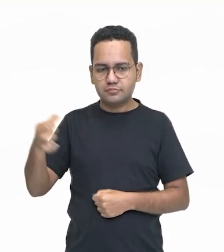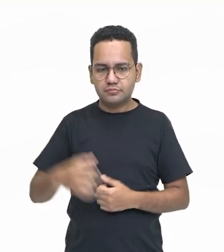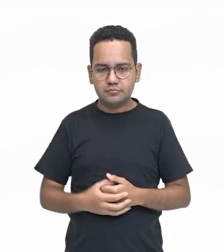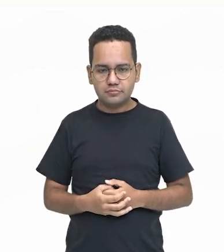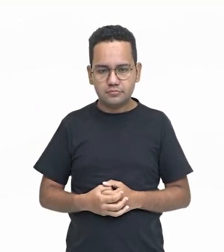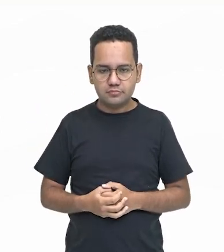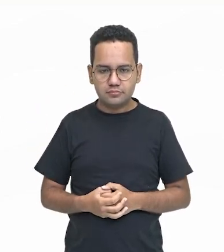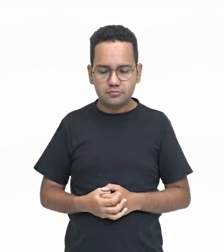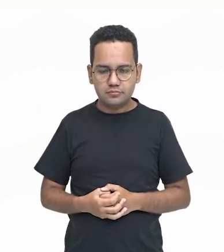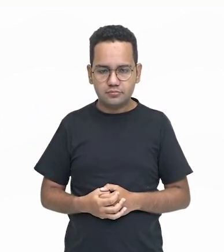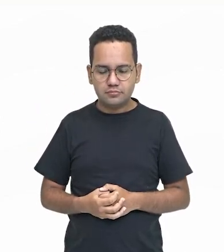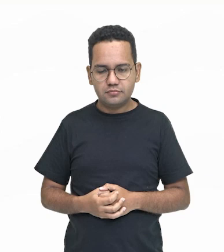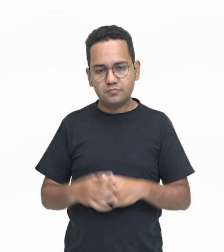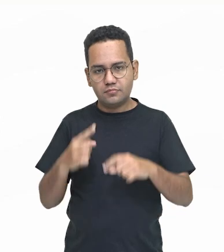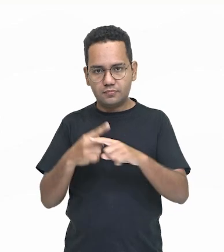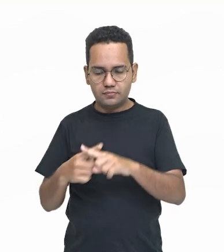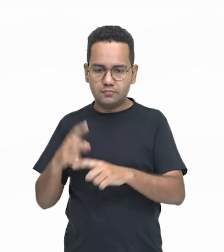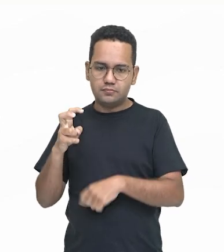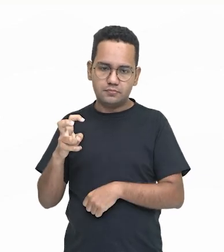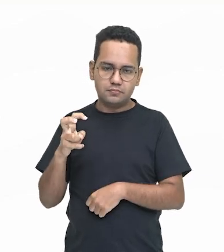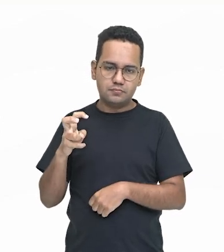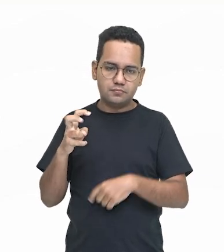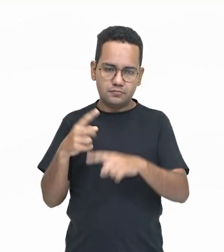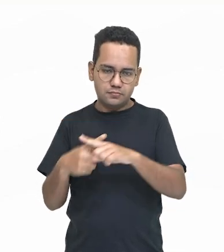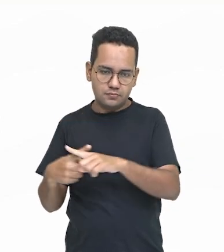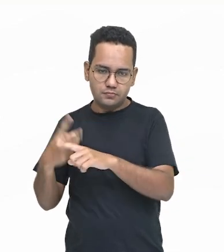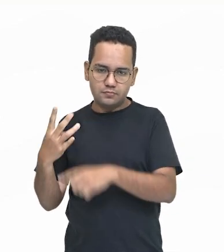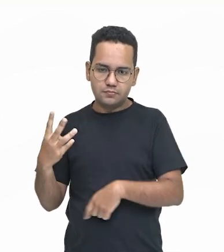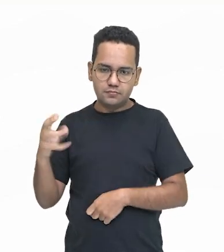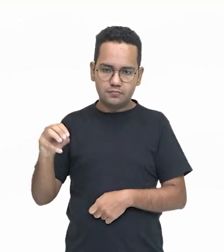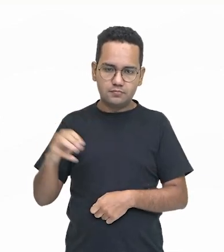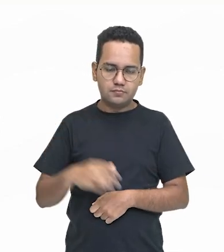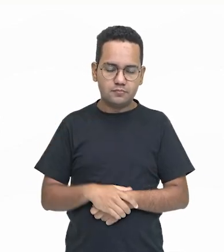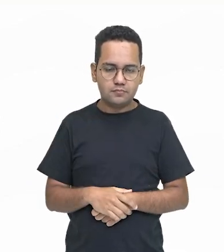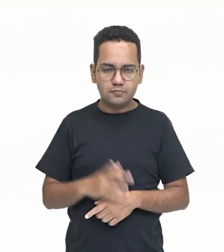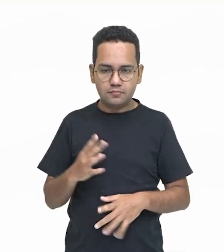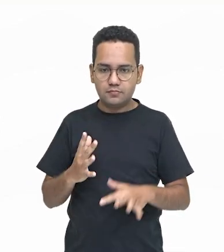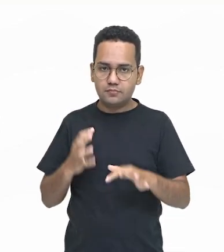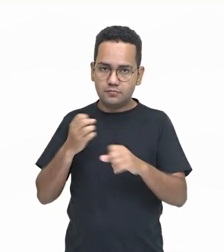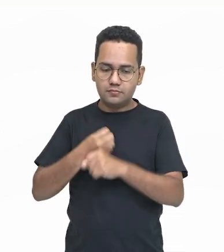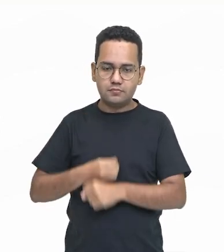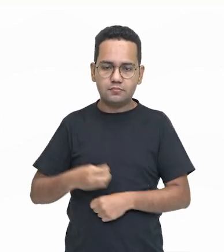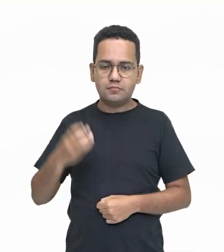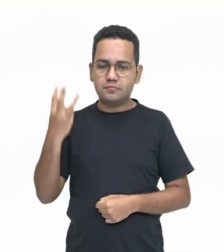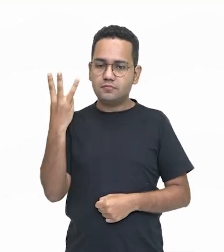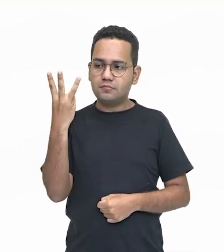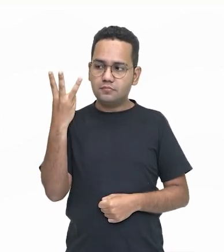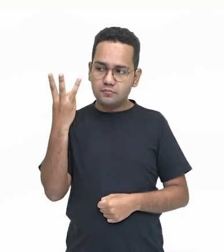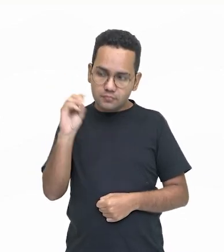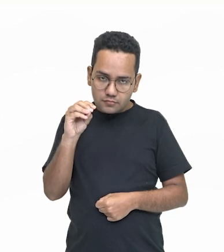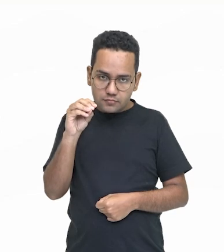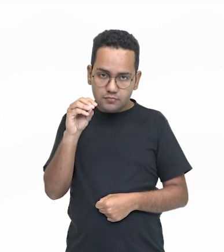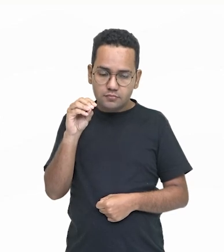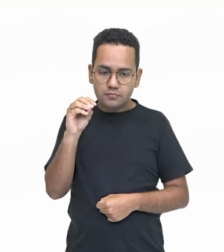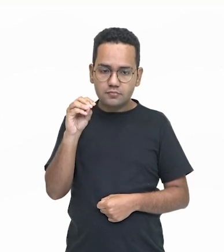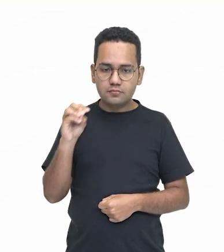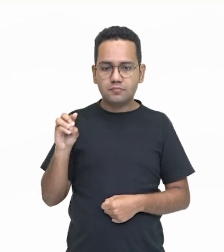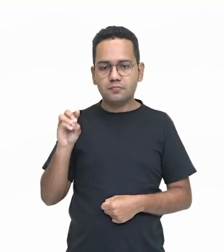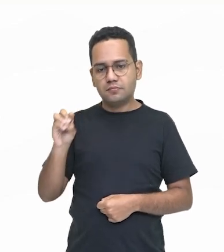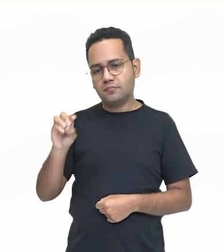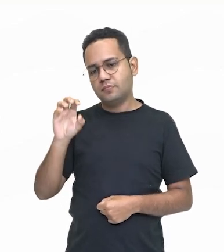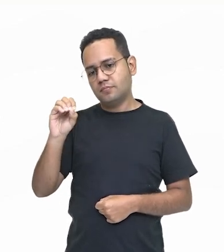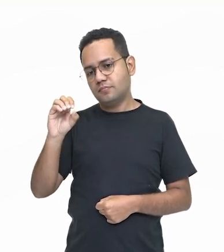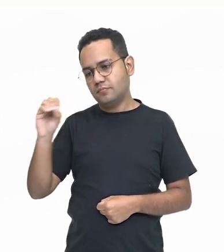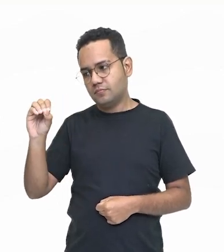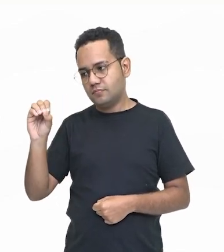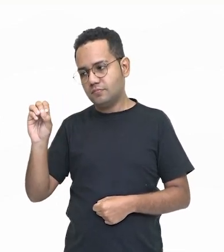200 vezes 5 horas de uso, vezes 30 dias de uso. Essas lâmpadas vão economizar, essas lâmpadas